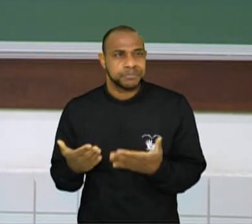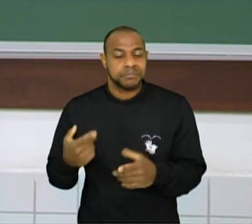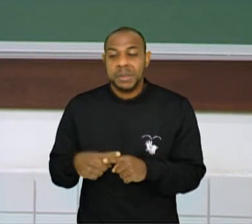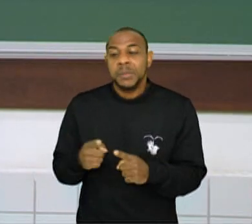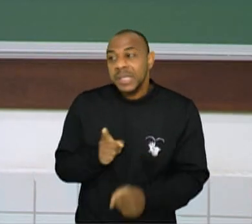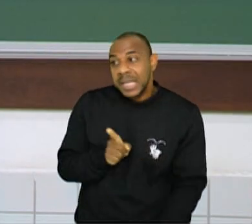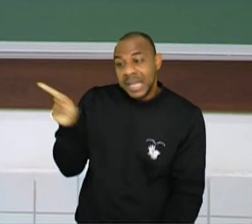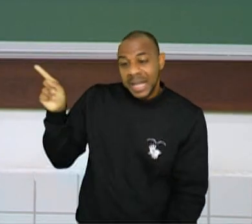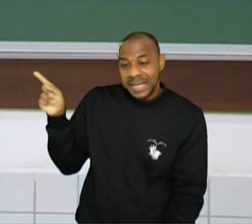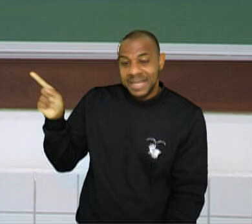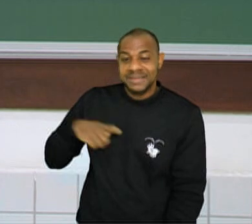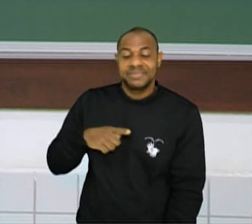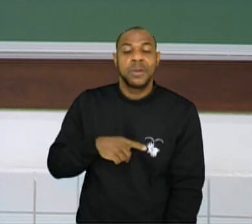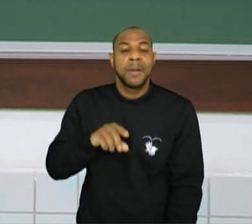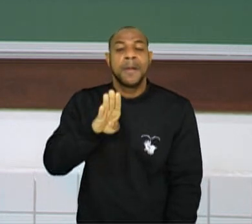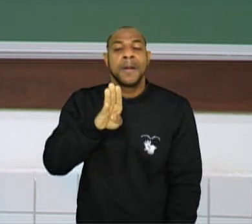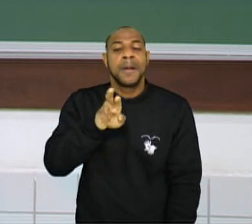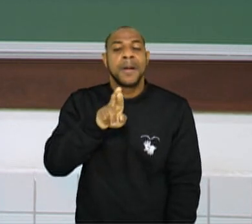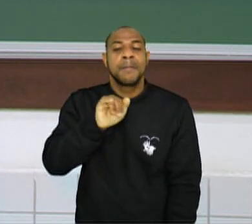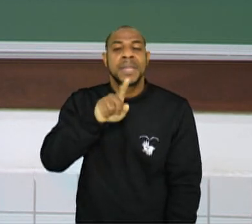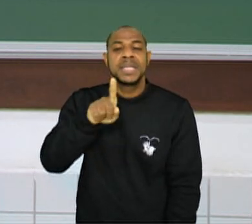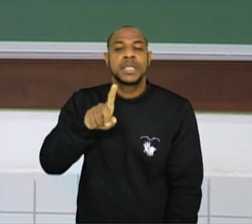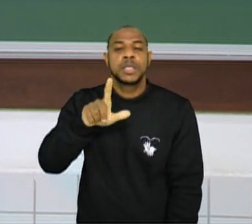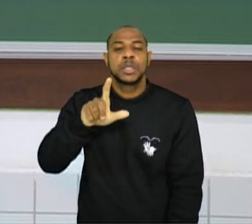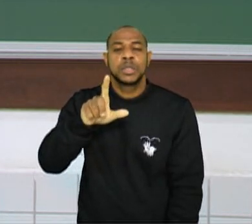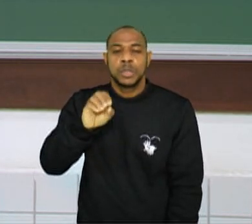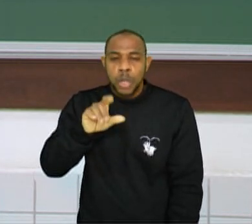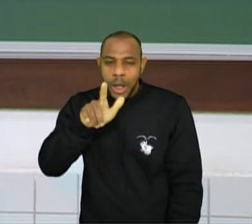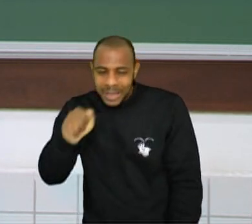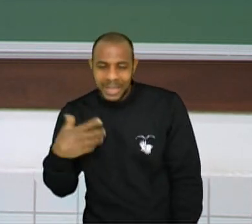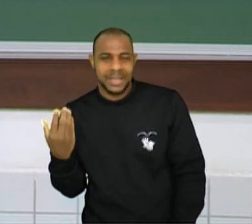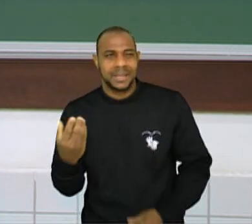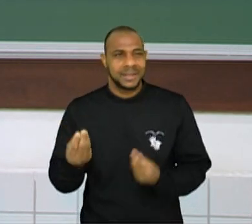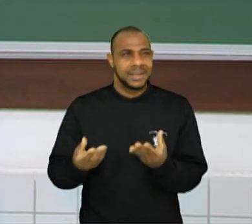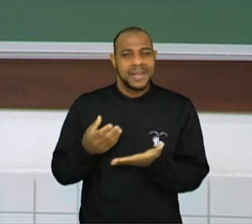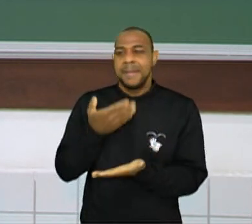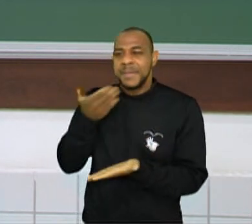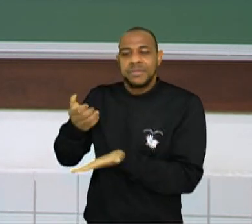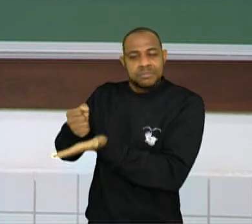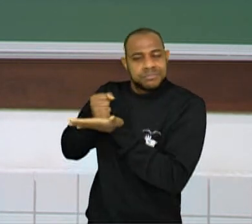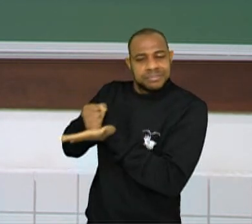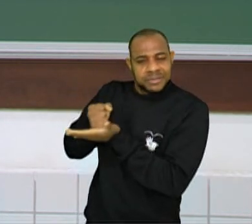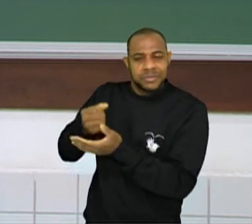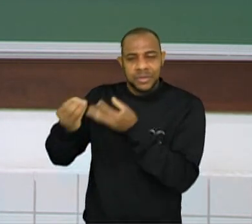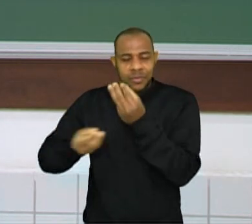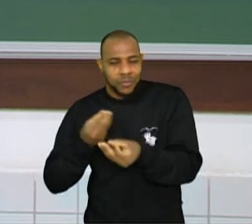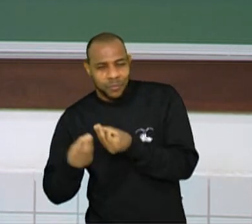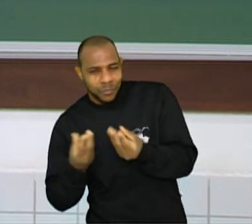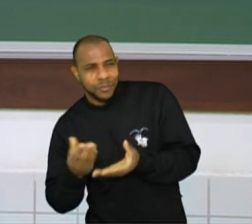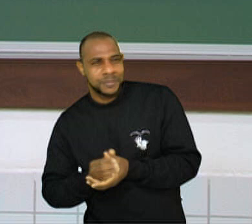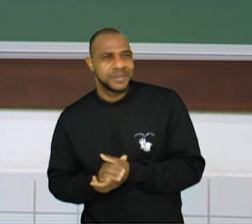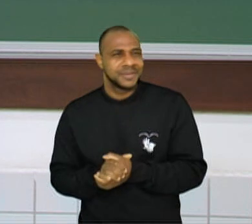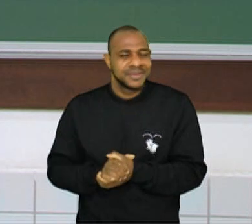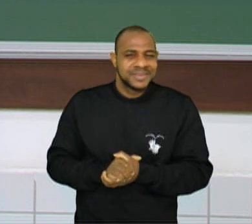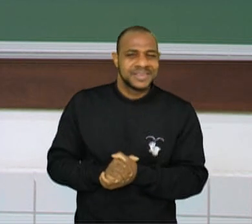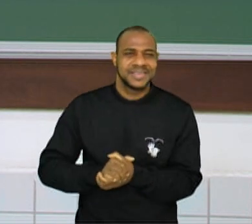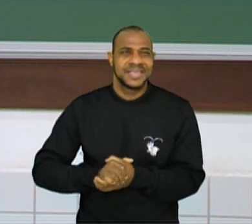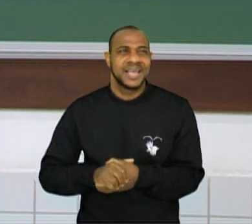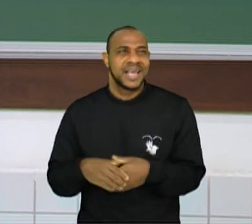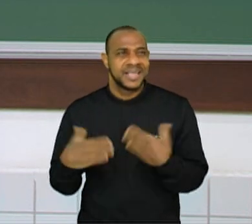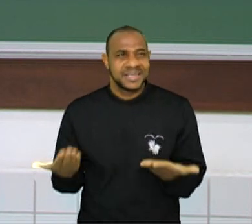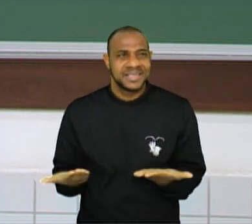Brizola, que era cunhado, né, do presidente. Então, esses dois políticos que tinham laços aí de família, laços